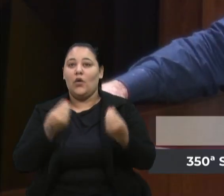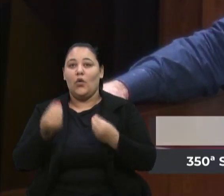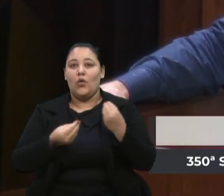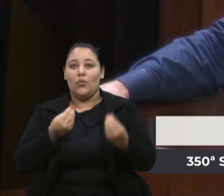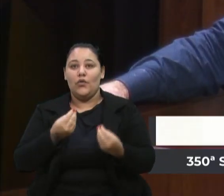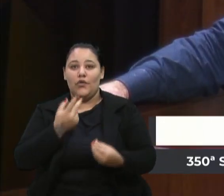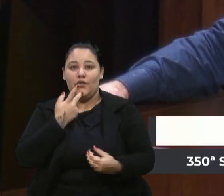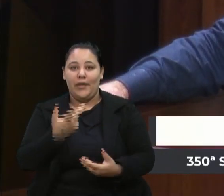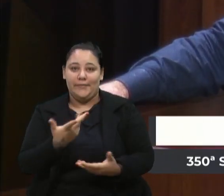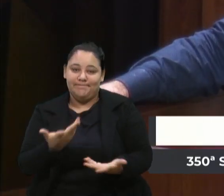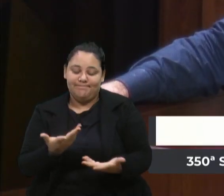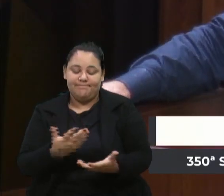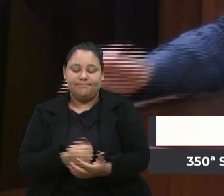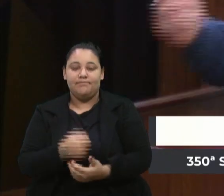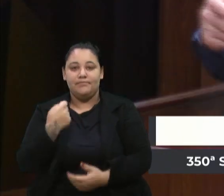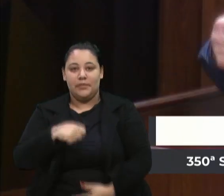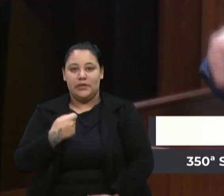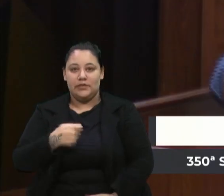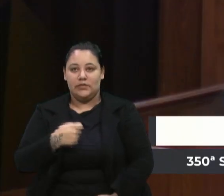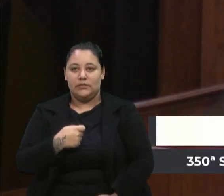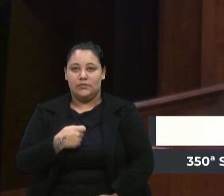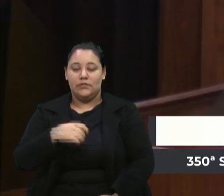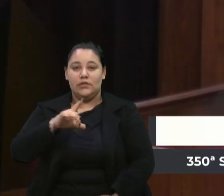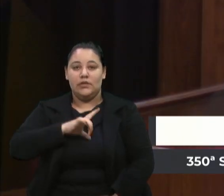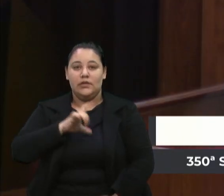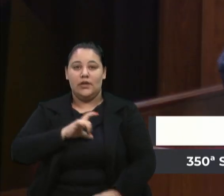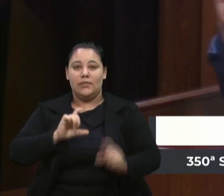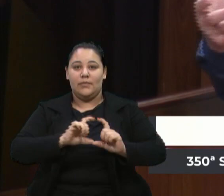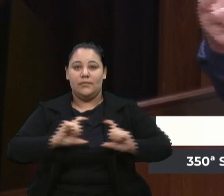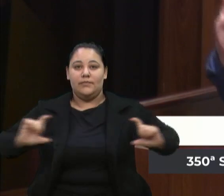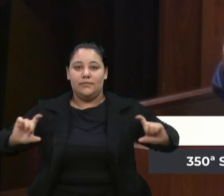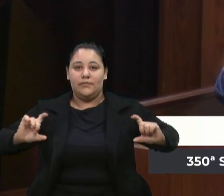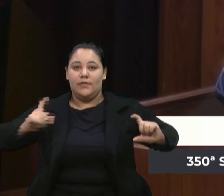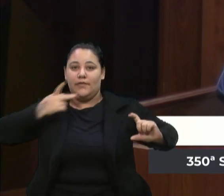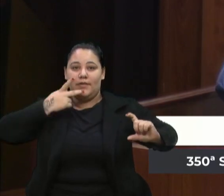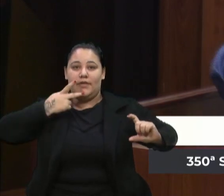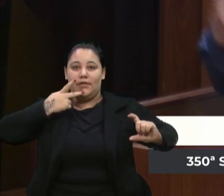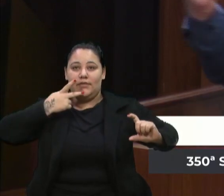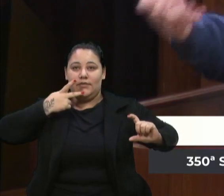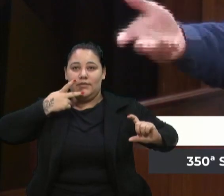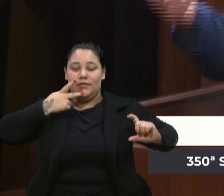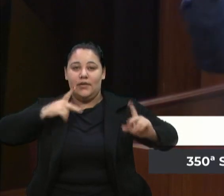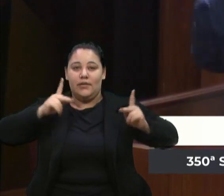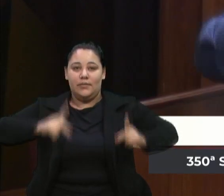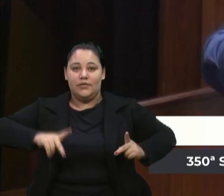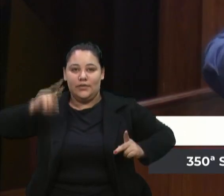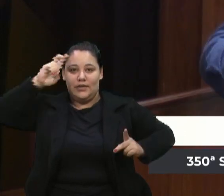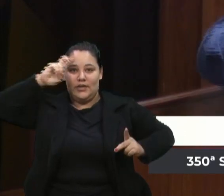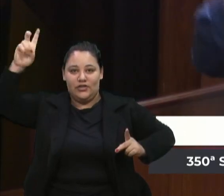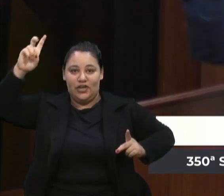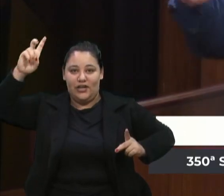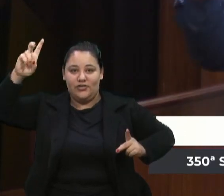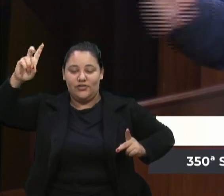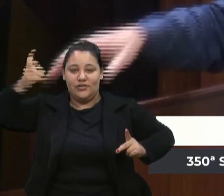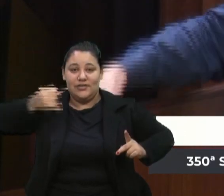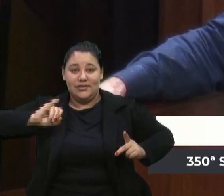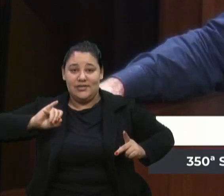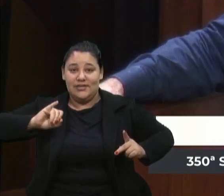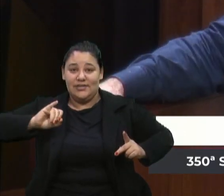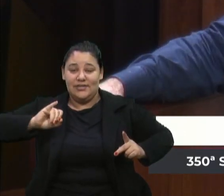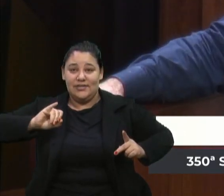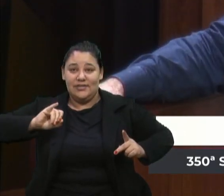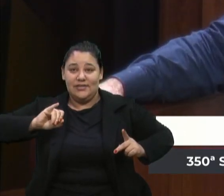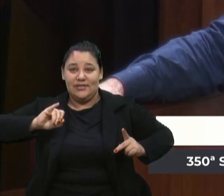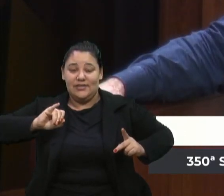posicionar. Há um ditado que diz, pessoa inteligente, se não quer falar bobagem, ela fica quieta que ela está